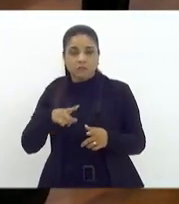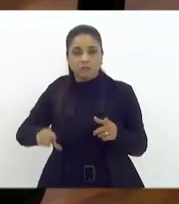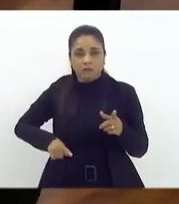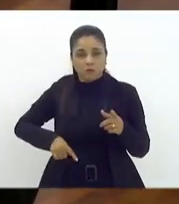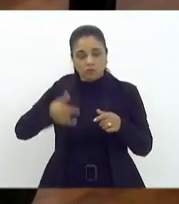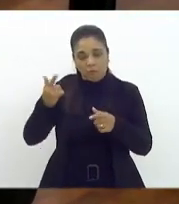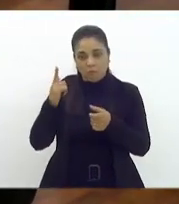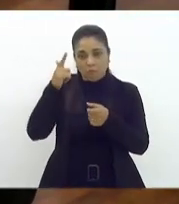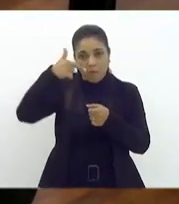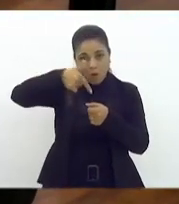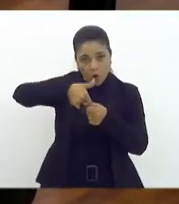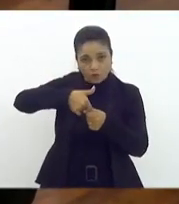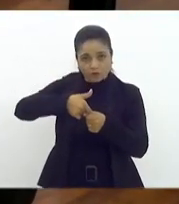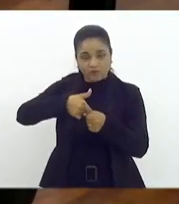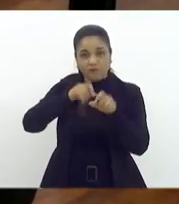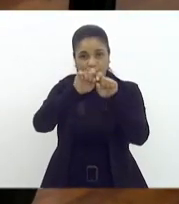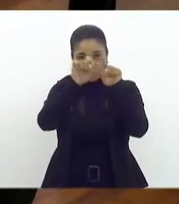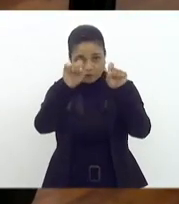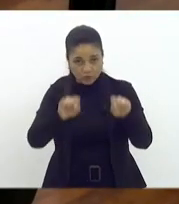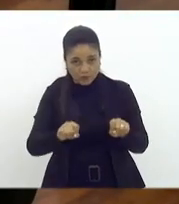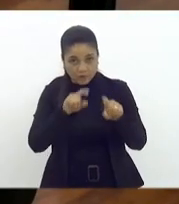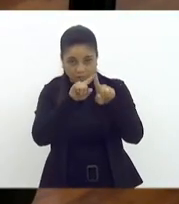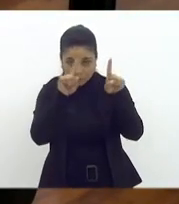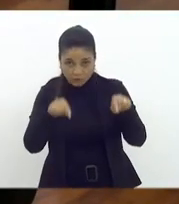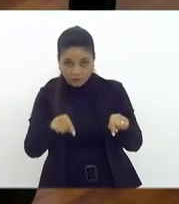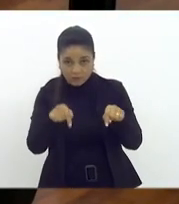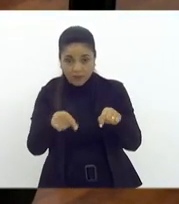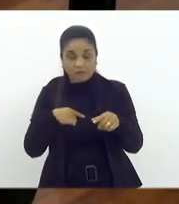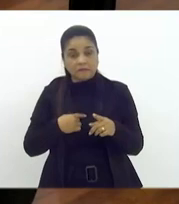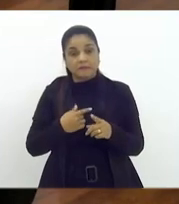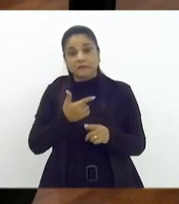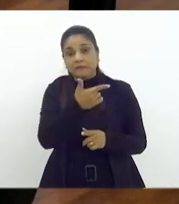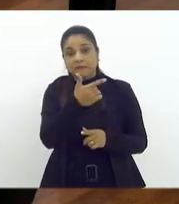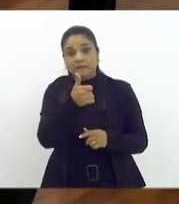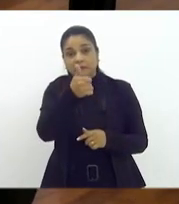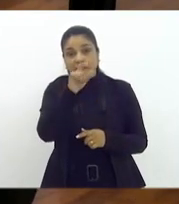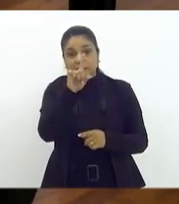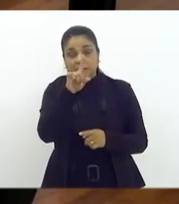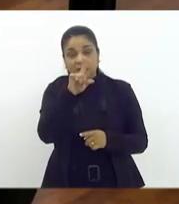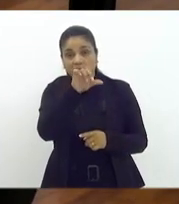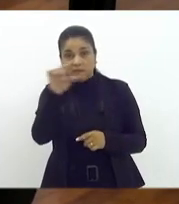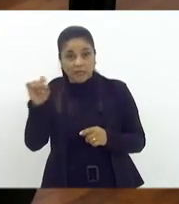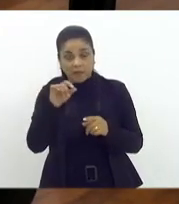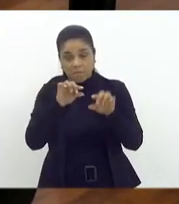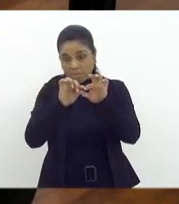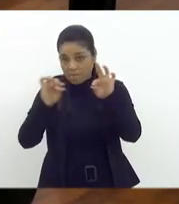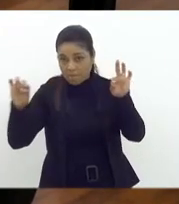que ficava 100 metros da onde aconteceu o local à noite